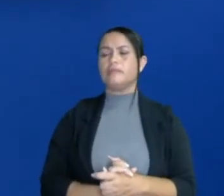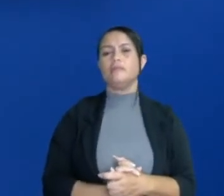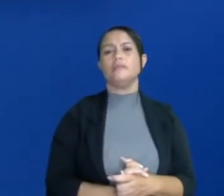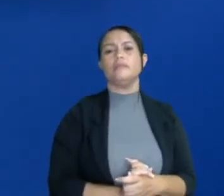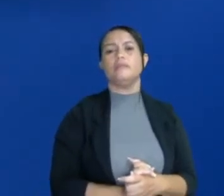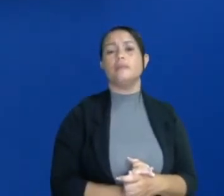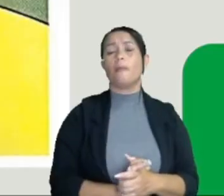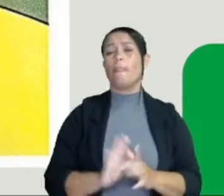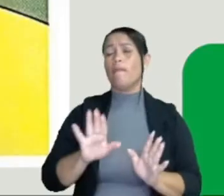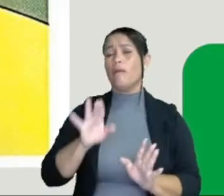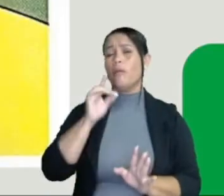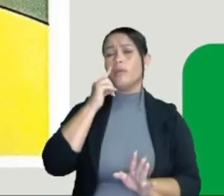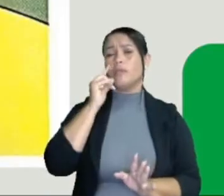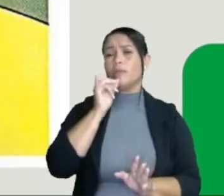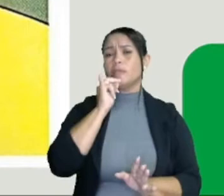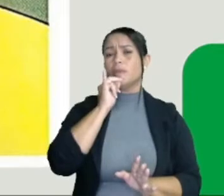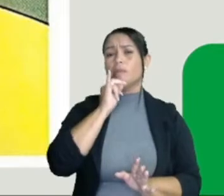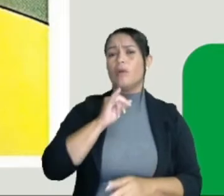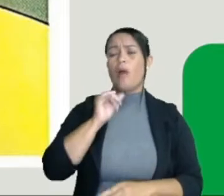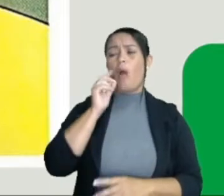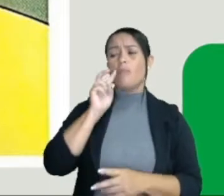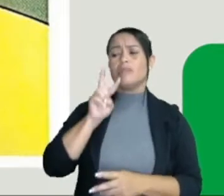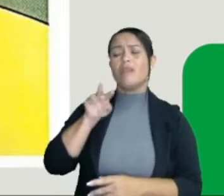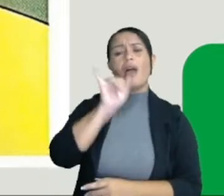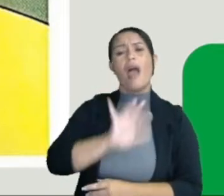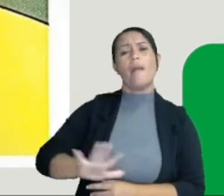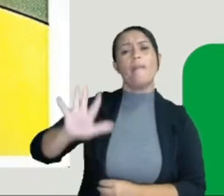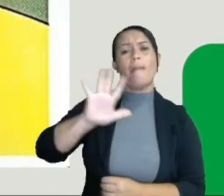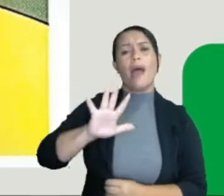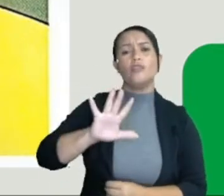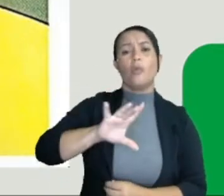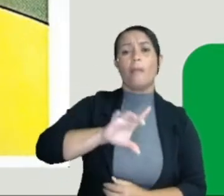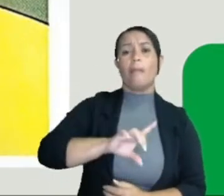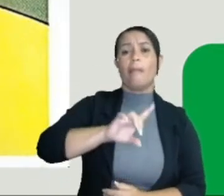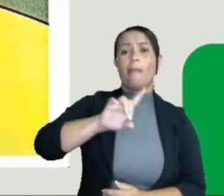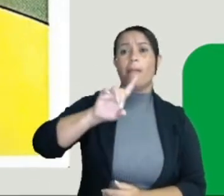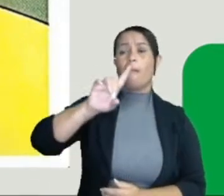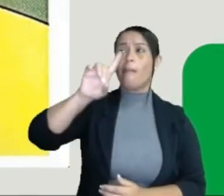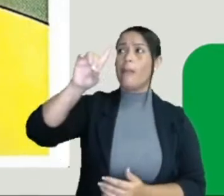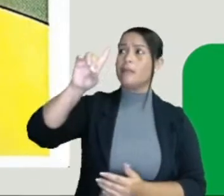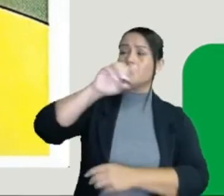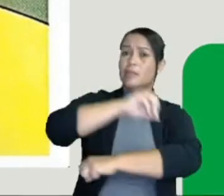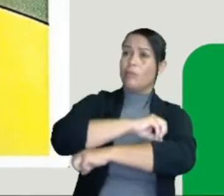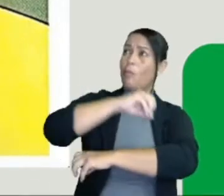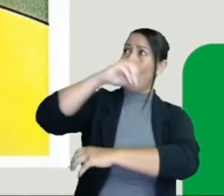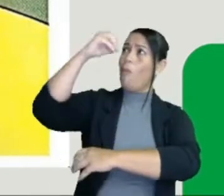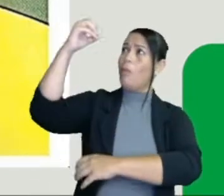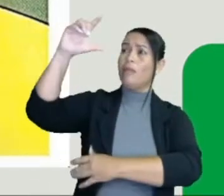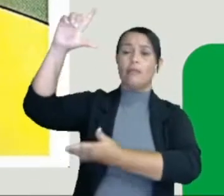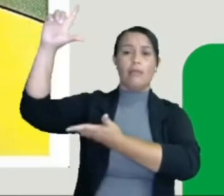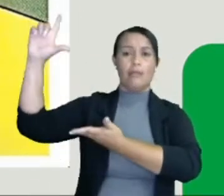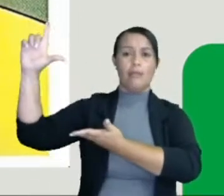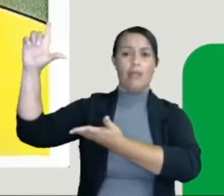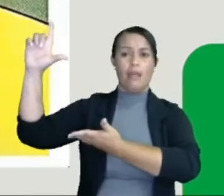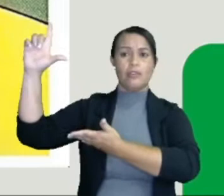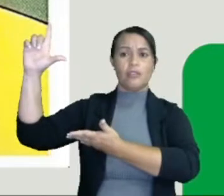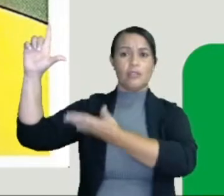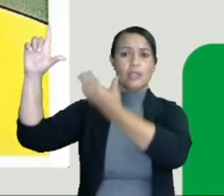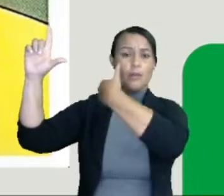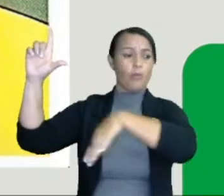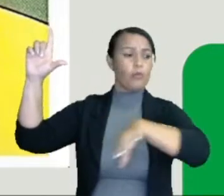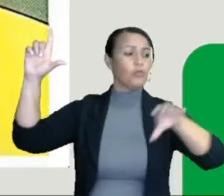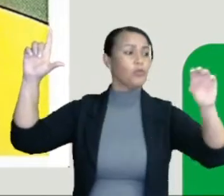volta aqui. Então, se você volta para essa imagem, né? Braço direito apontado para o Sol nascente, leste, o lado